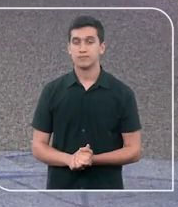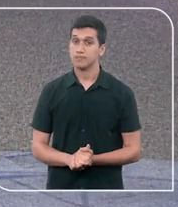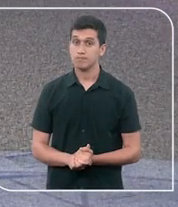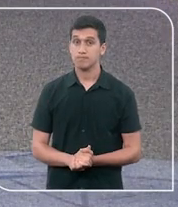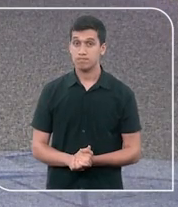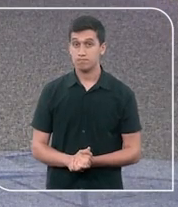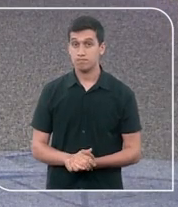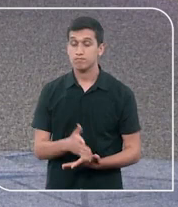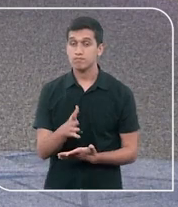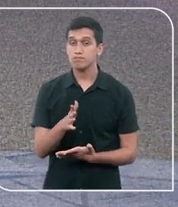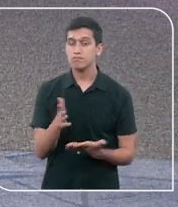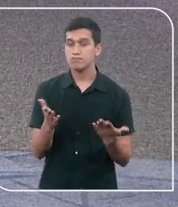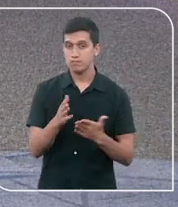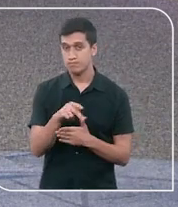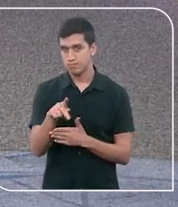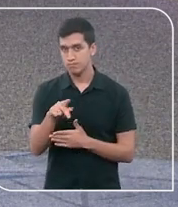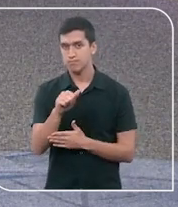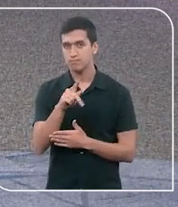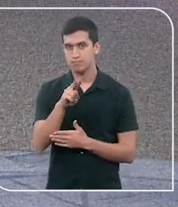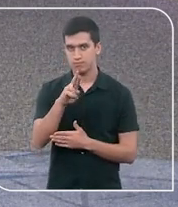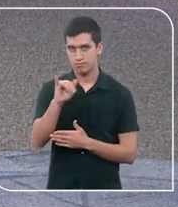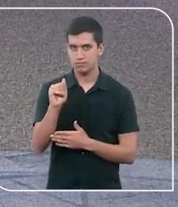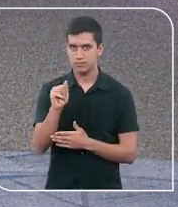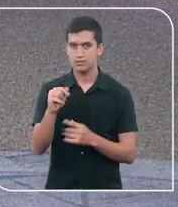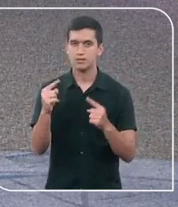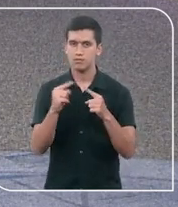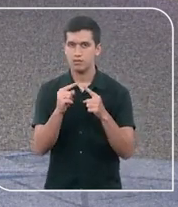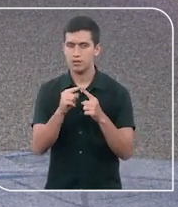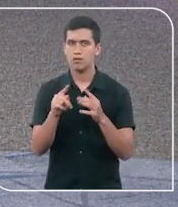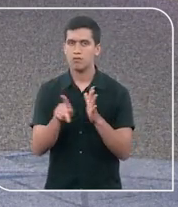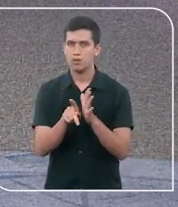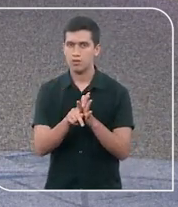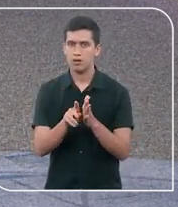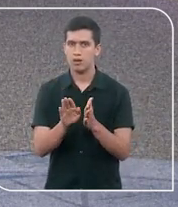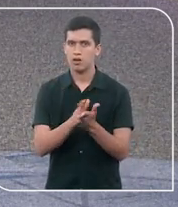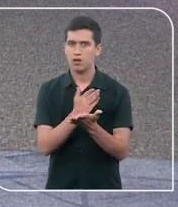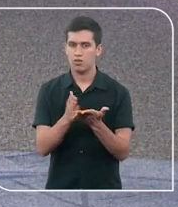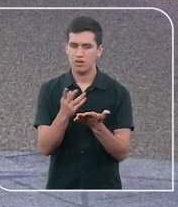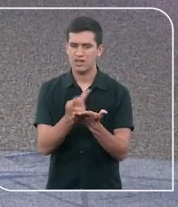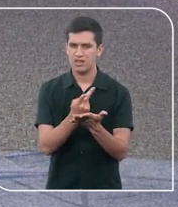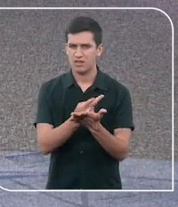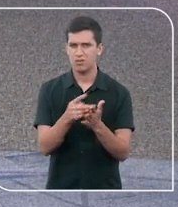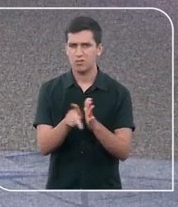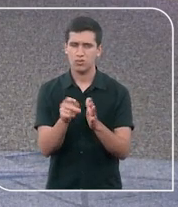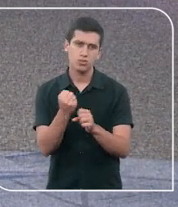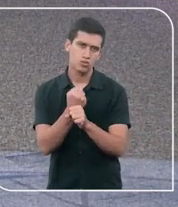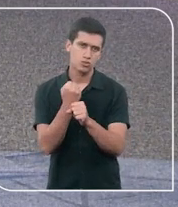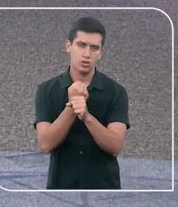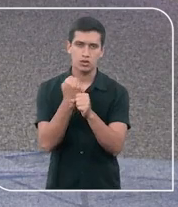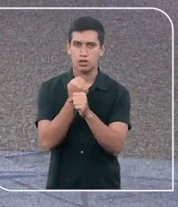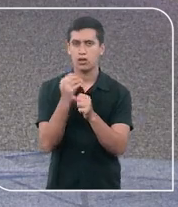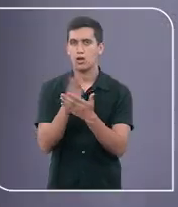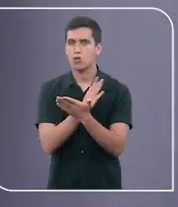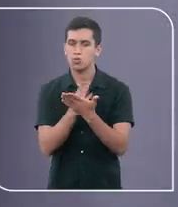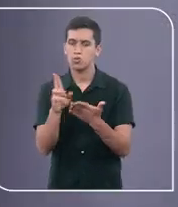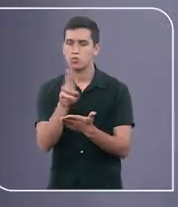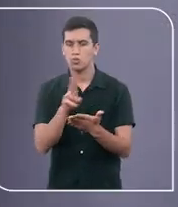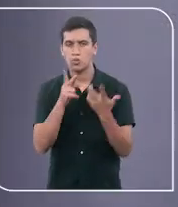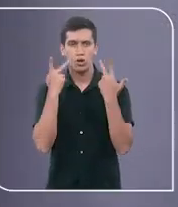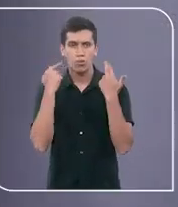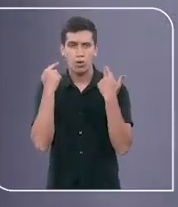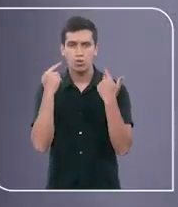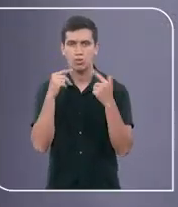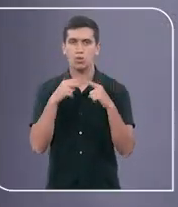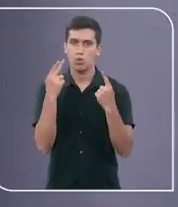Professora Andréa, com relação a vícios de construção, seja em unidades de uso comum ou nas